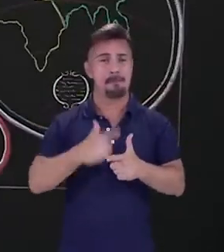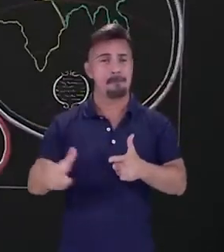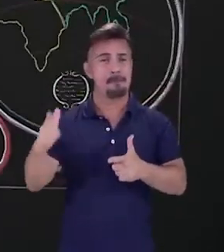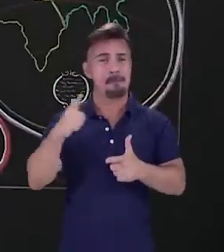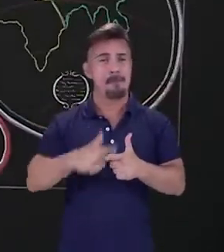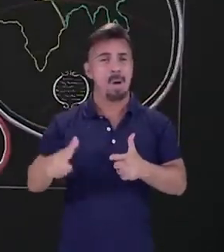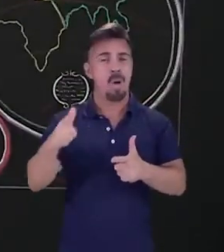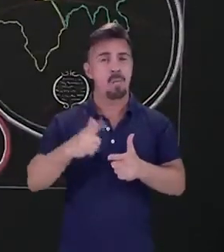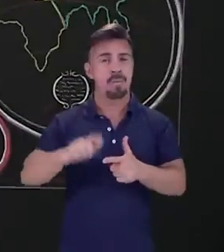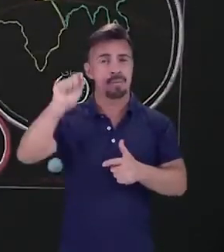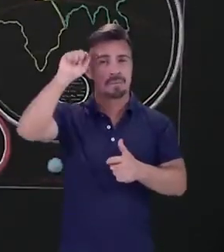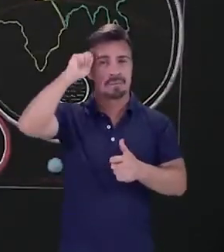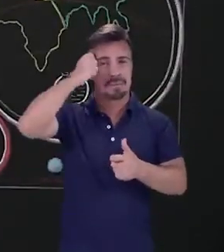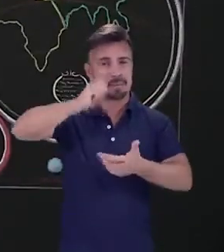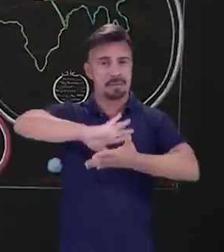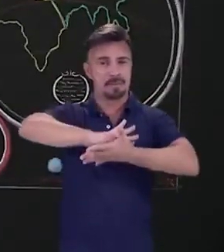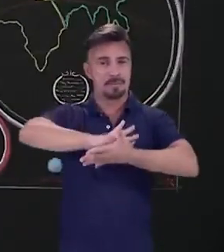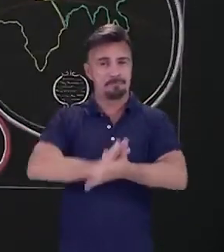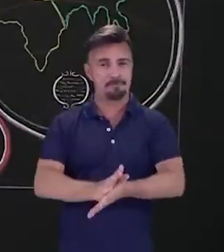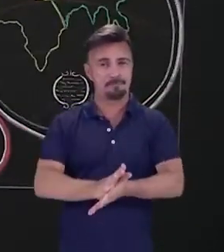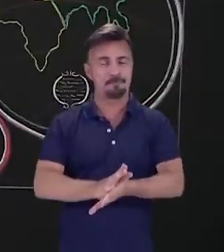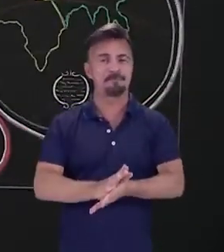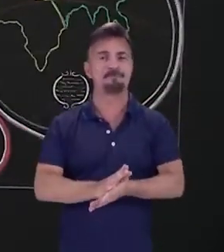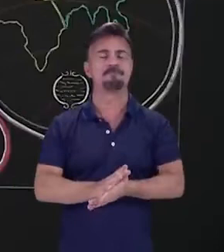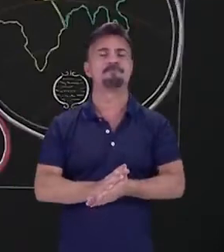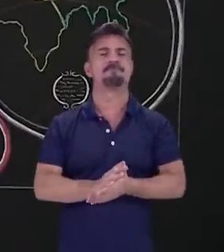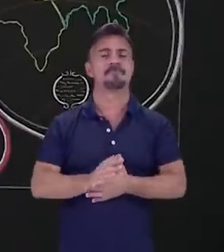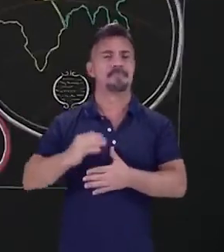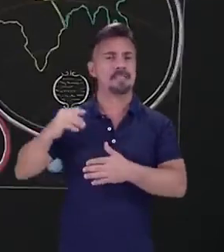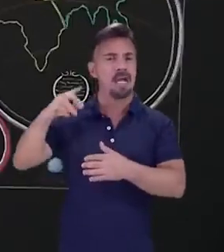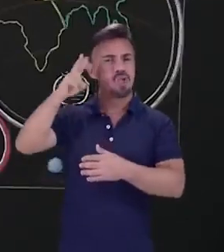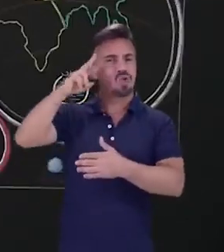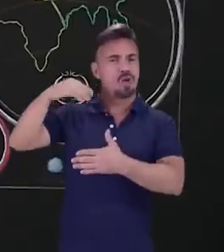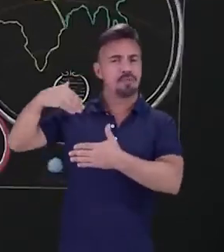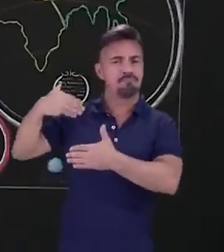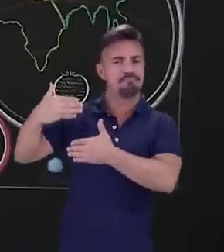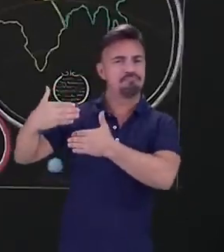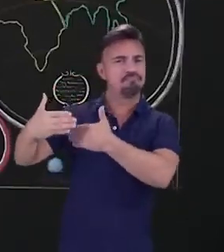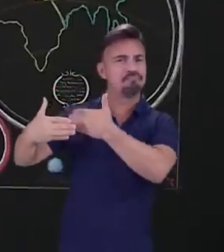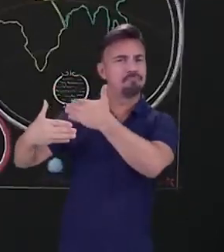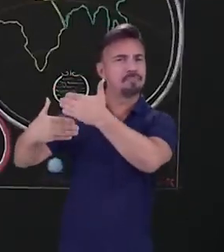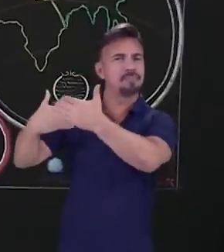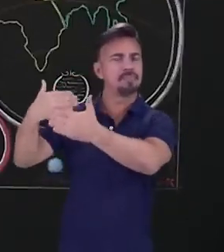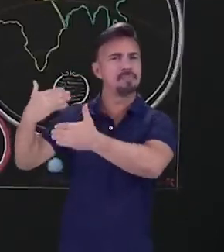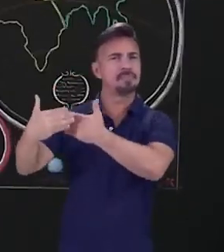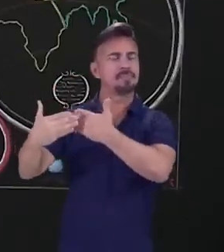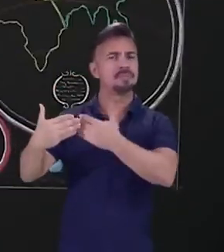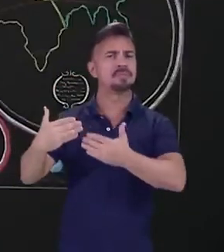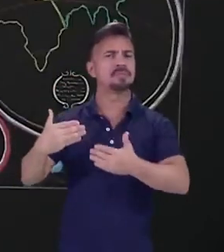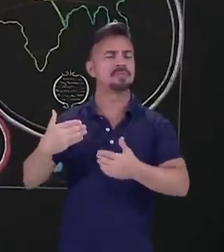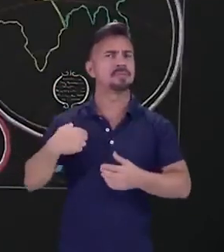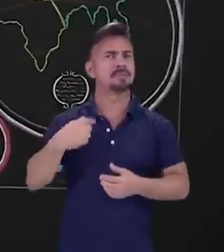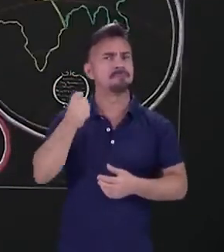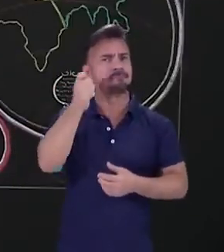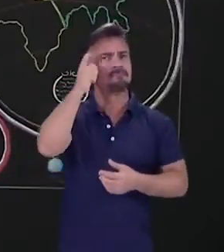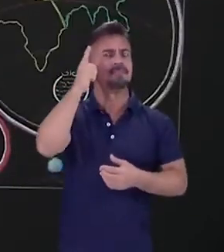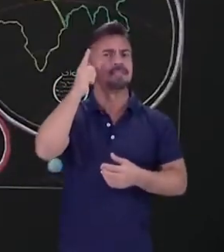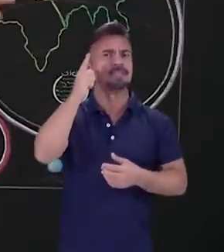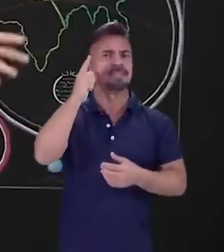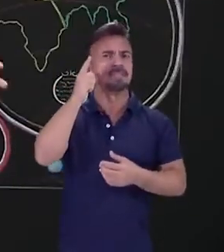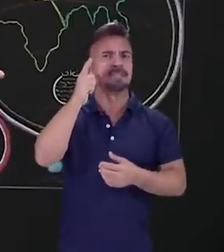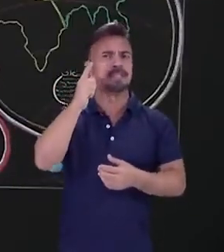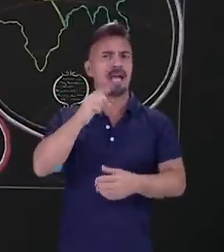do racismo. O que acontece? Aos poucos, ao longo da história, se desenvolveu essa ideia de que existiam